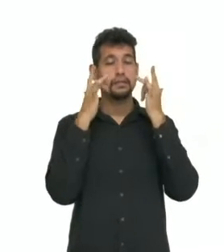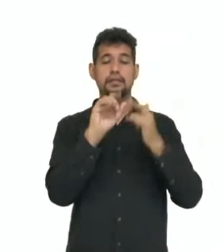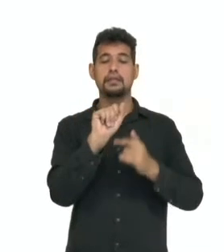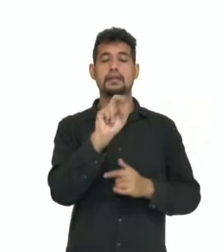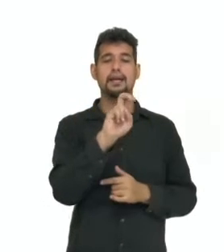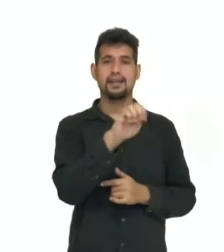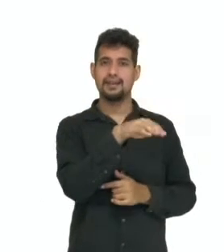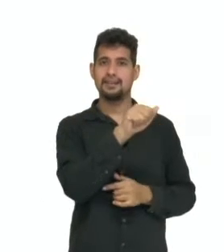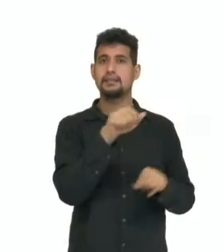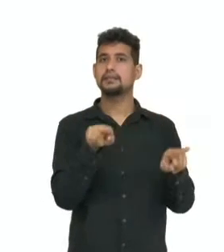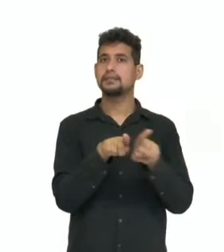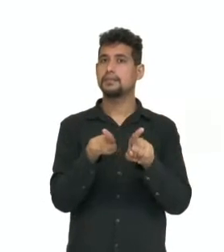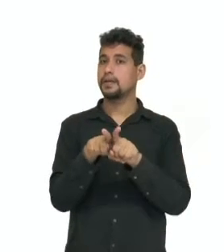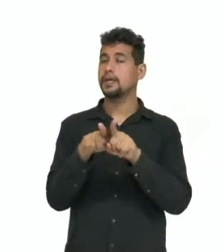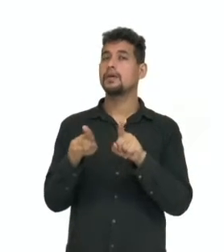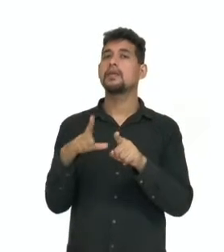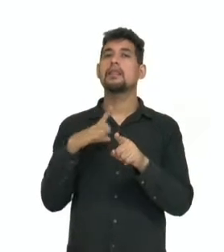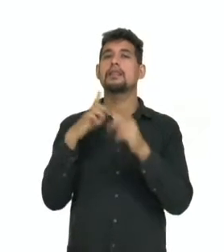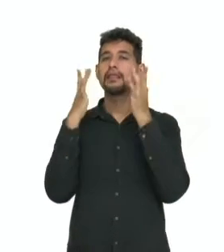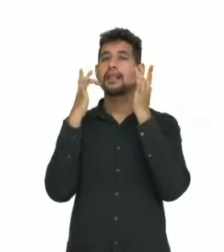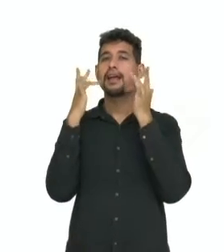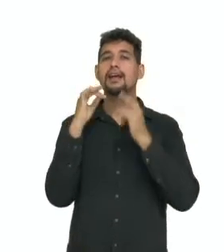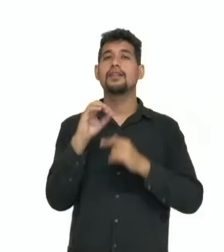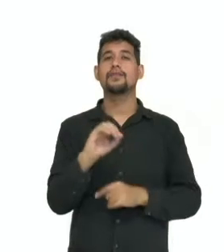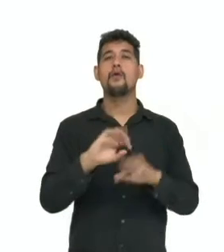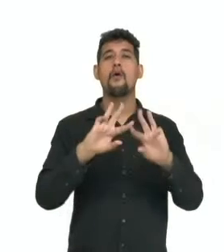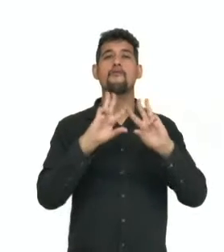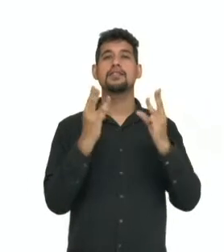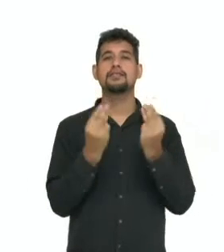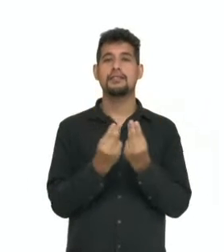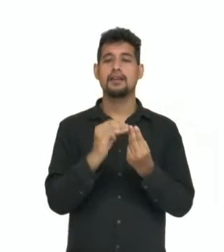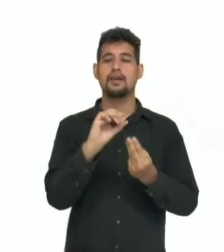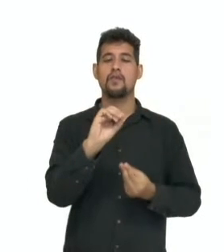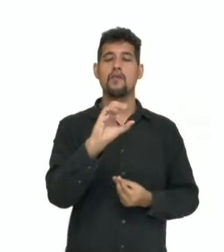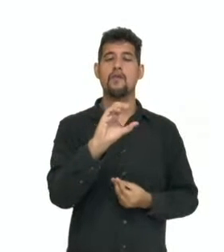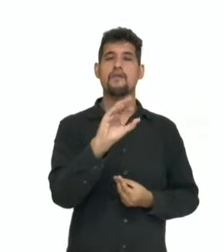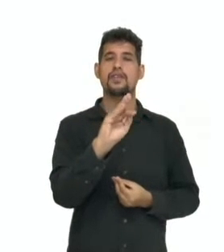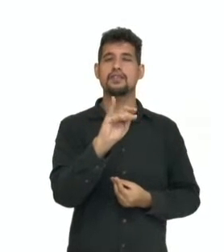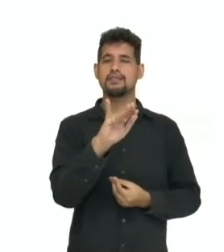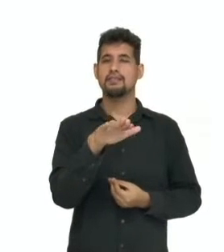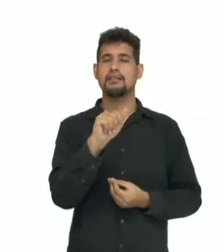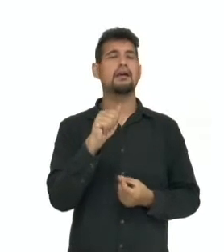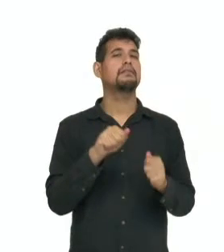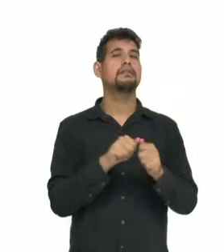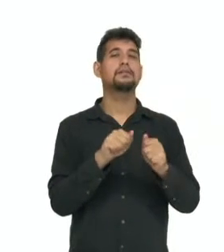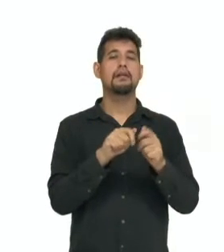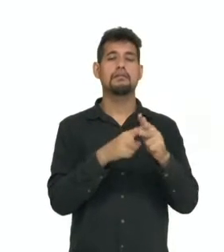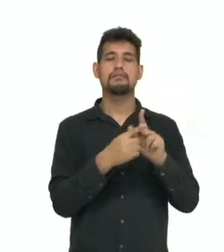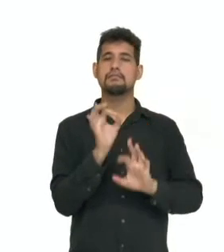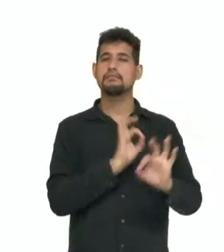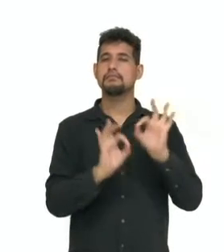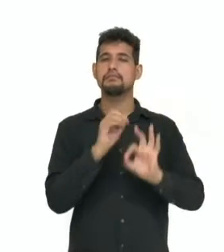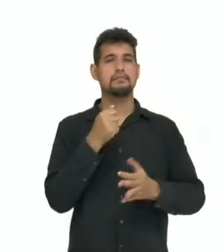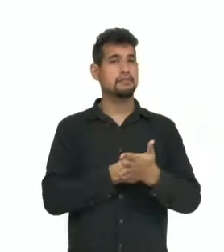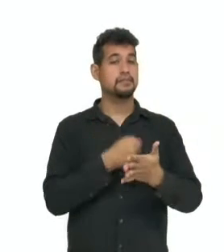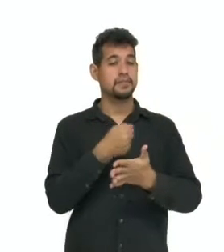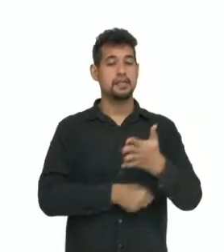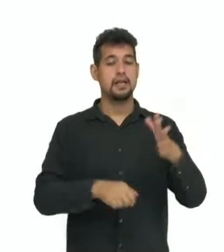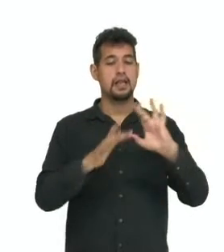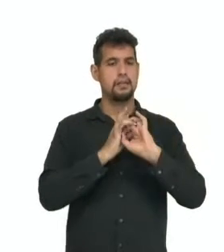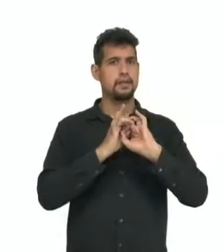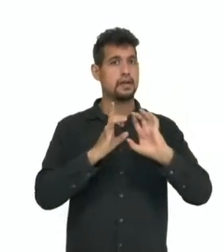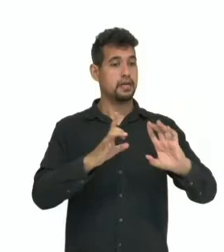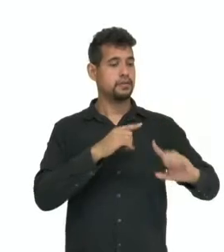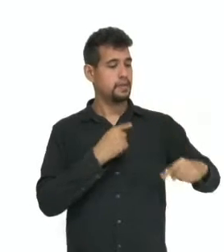e o Teatro Oficina, do diretor José Celso Martinez, eles realizaram montagens que defendiam a liberdade